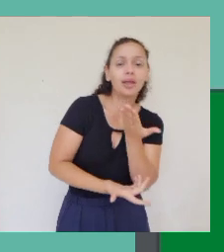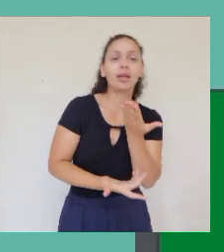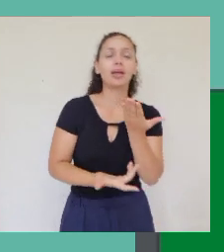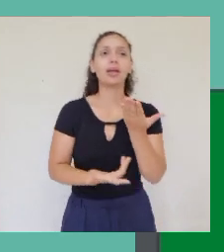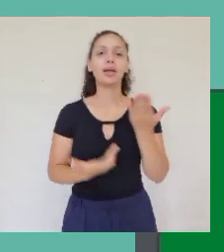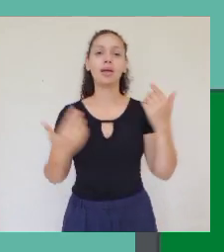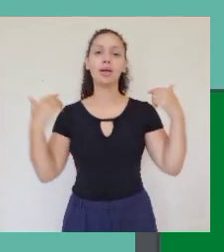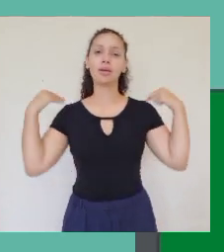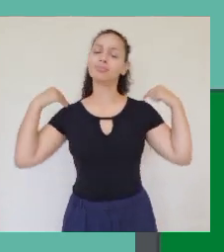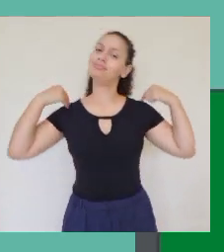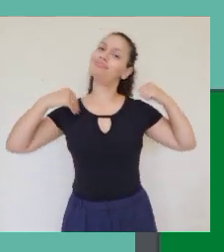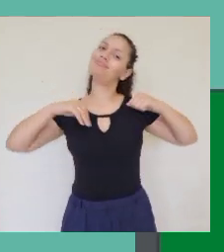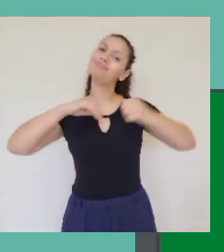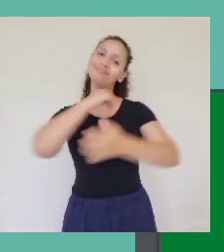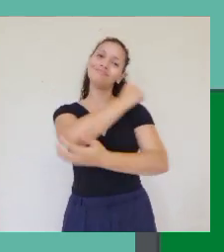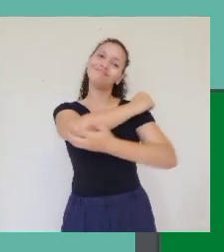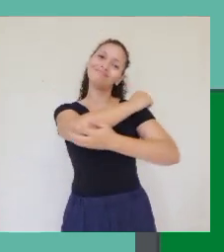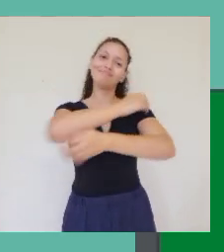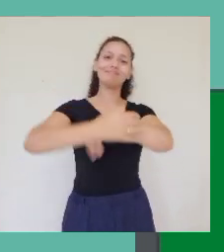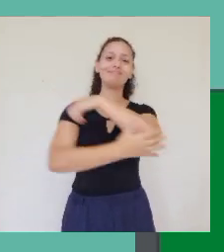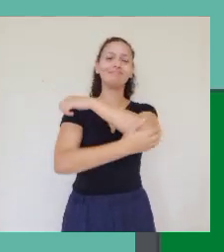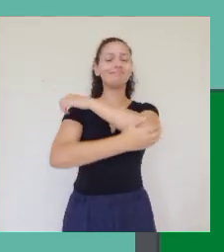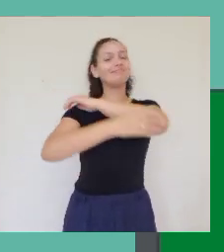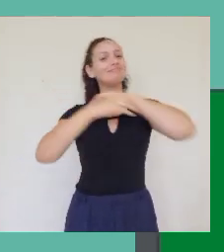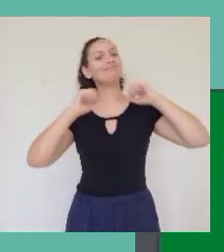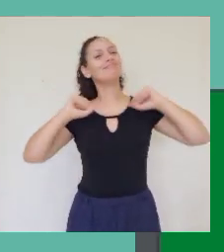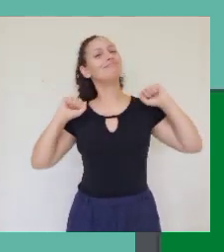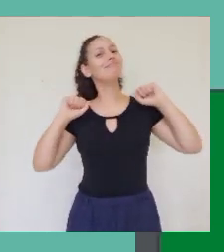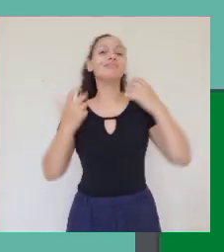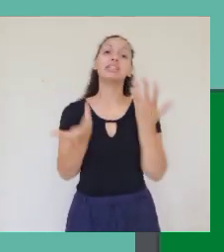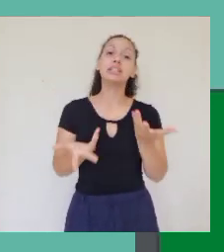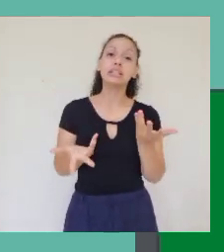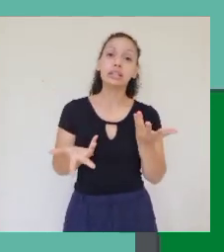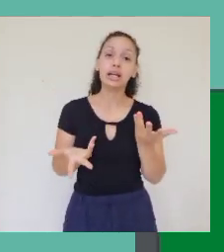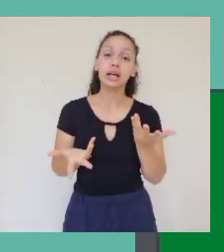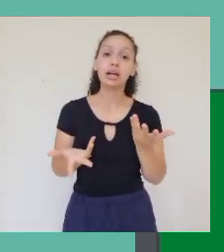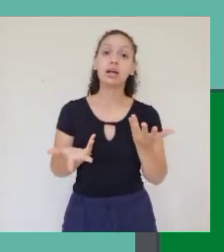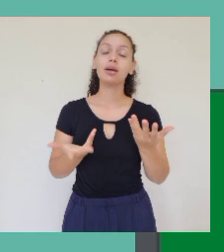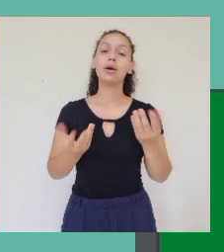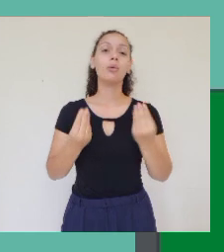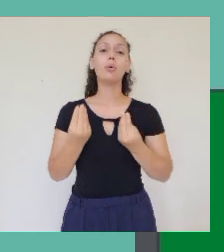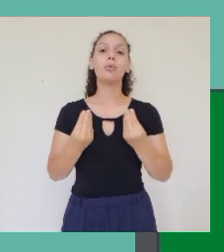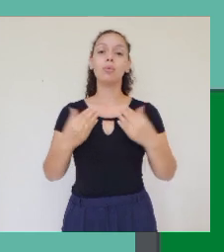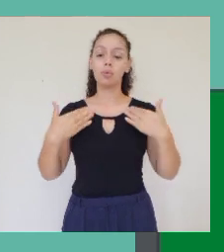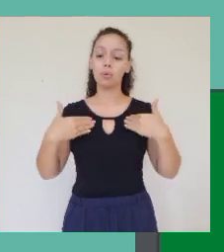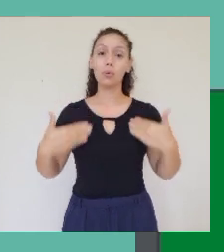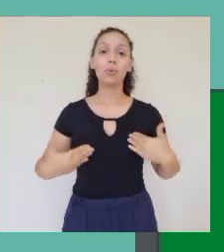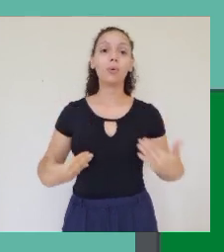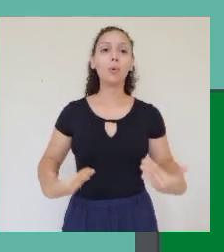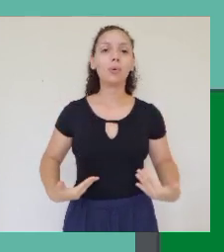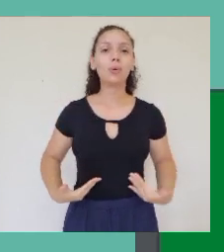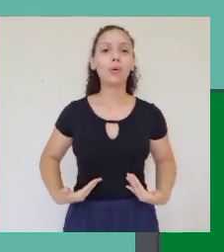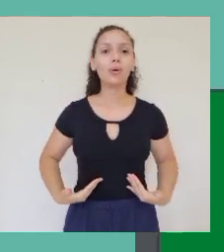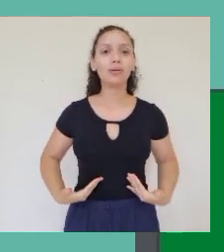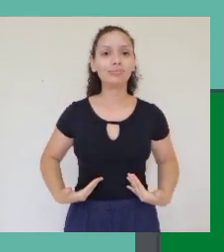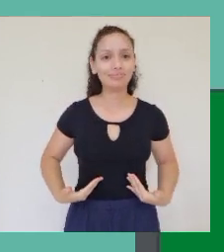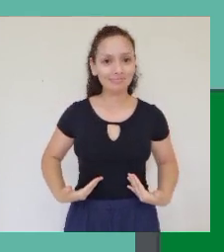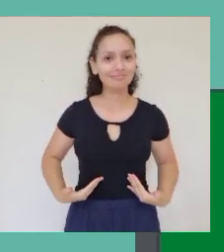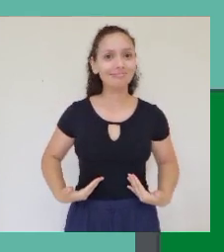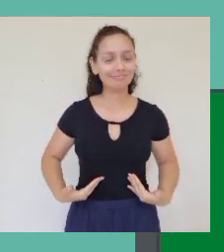está tensa, para você retomar a sua consciência corporal no espaço, né? Então, muitas das vezes você